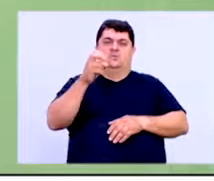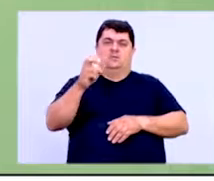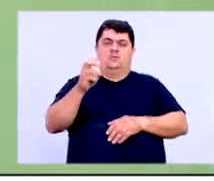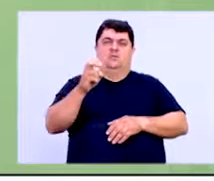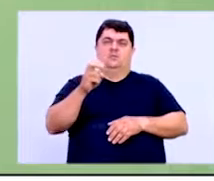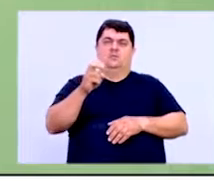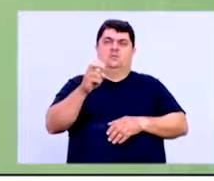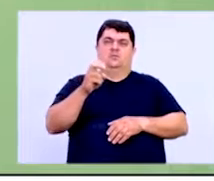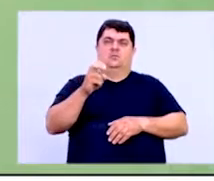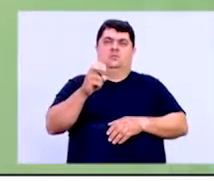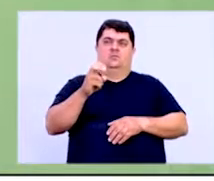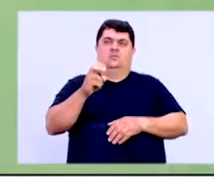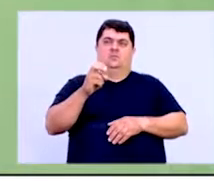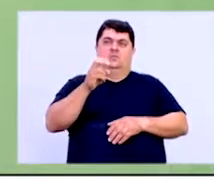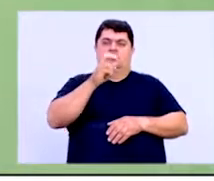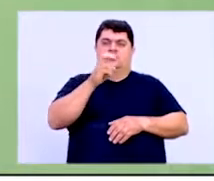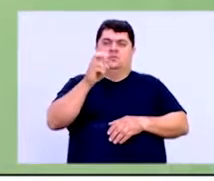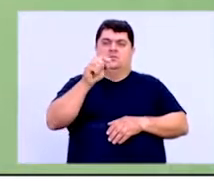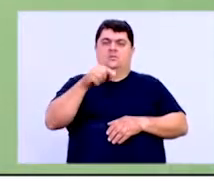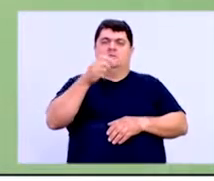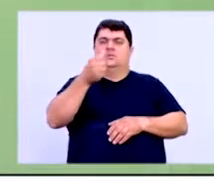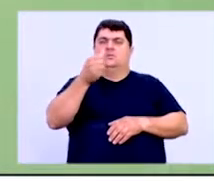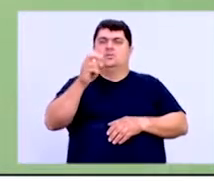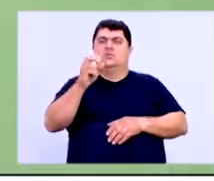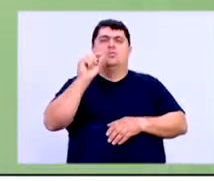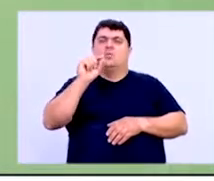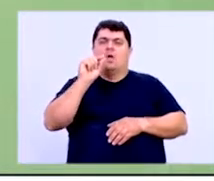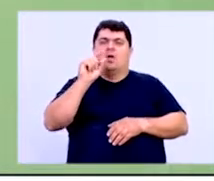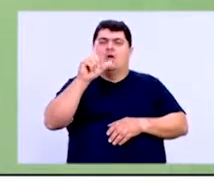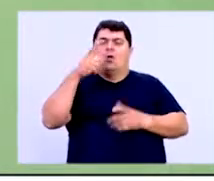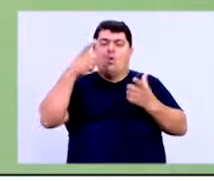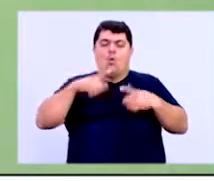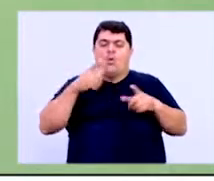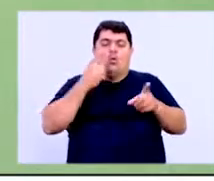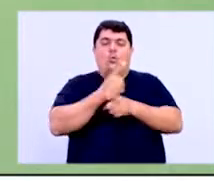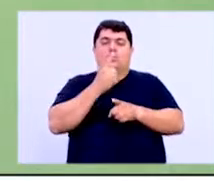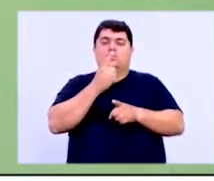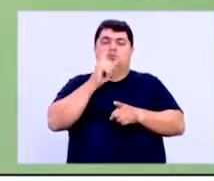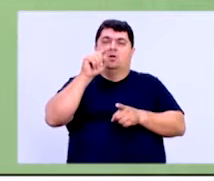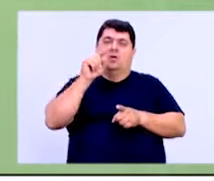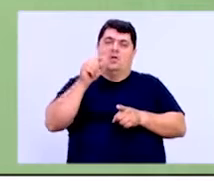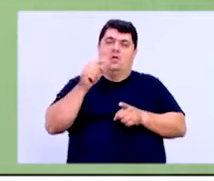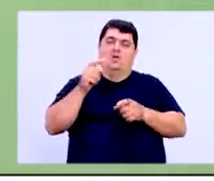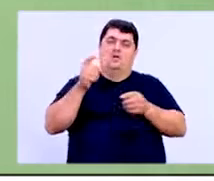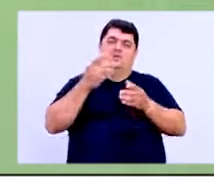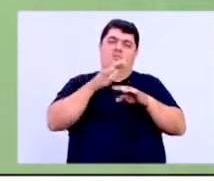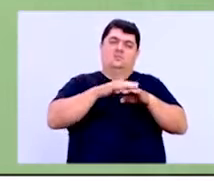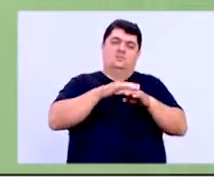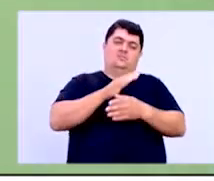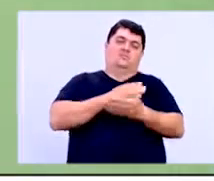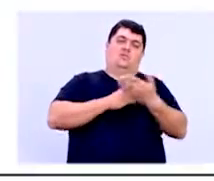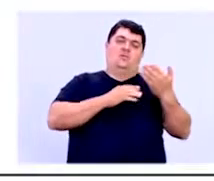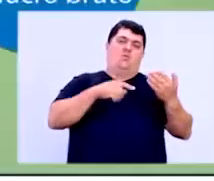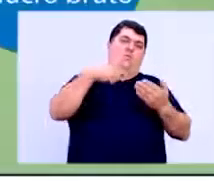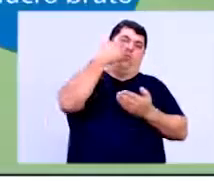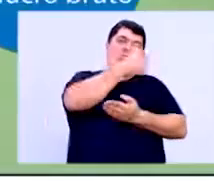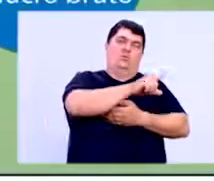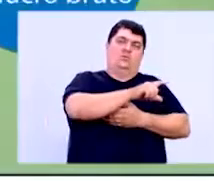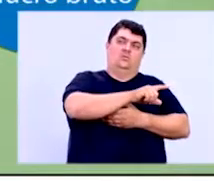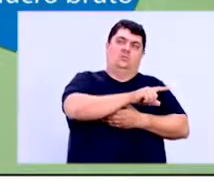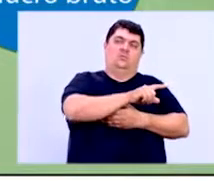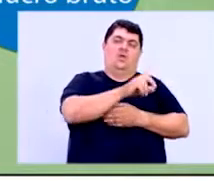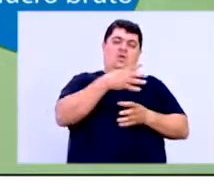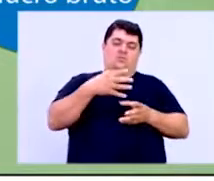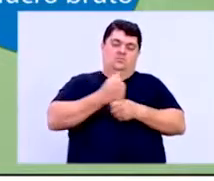55,65. O que é esse 55,65, aluno? Quero ouvir você aí. Fala para mim. Exatamente. 55,65 é